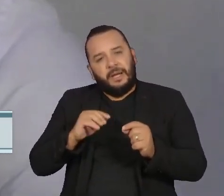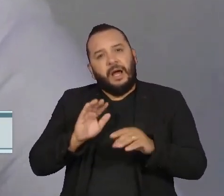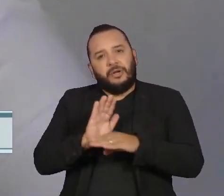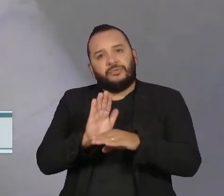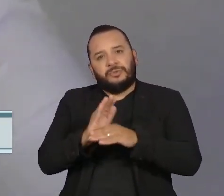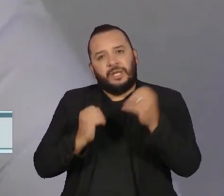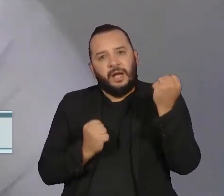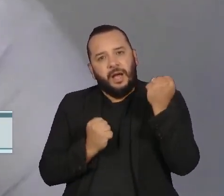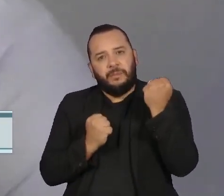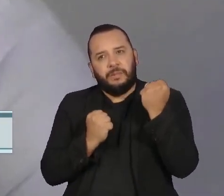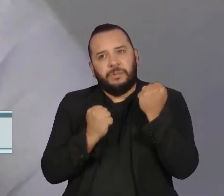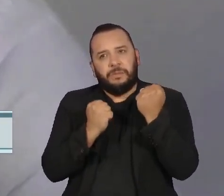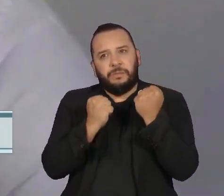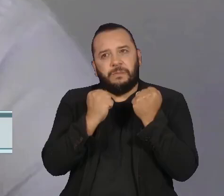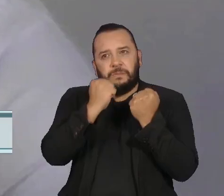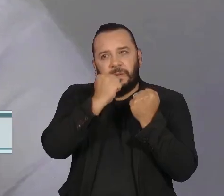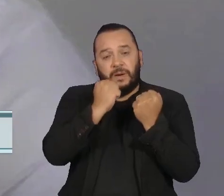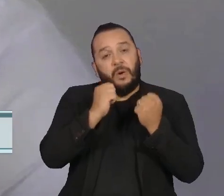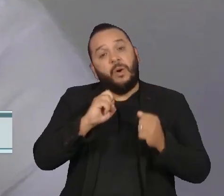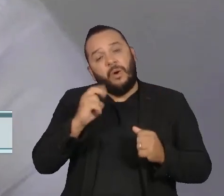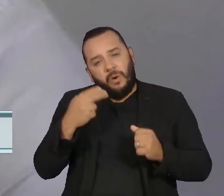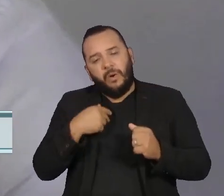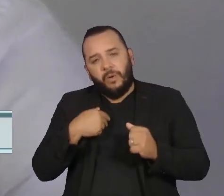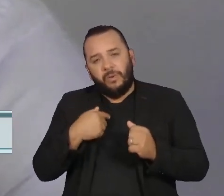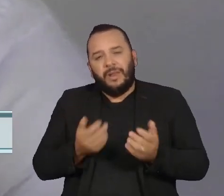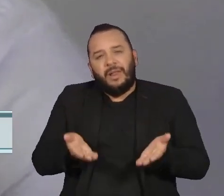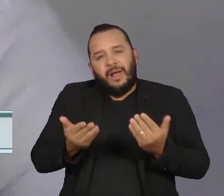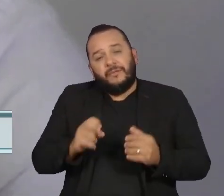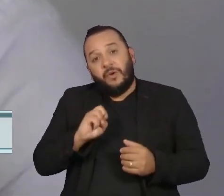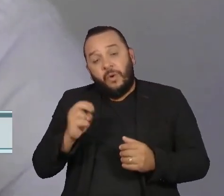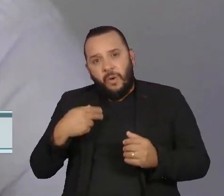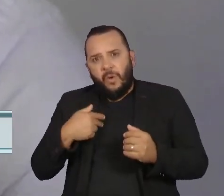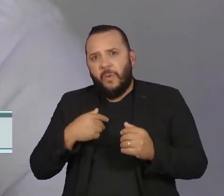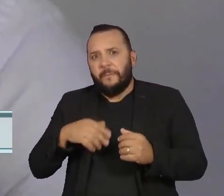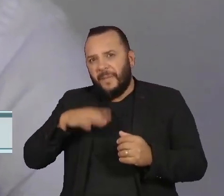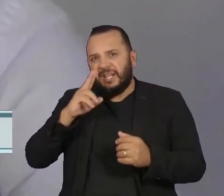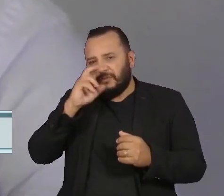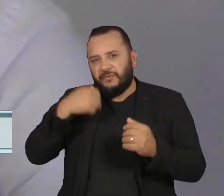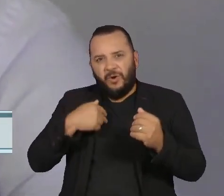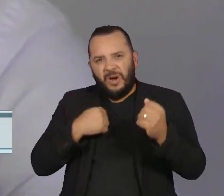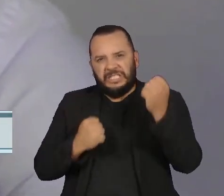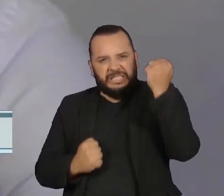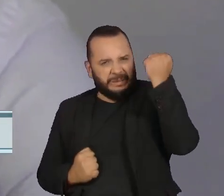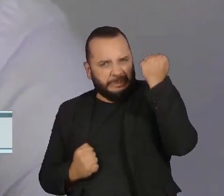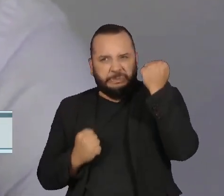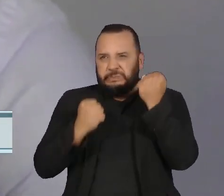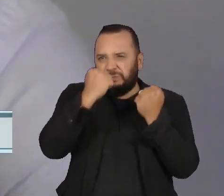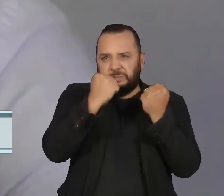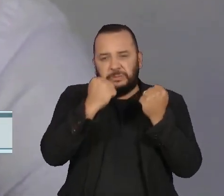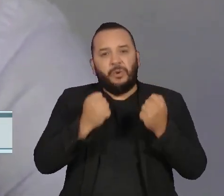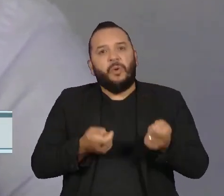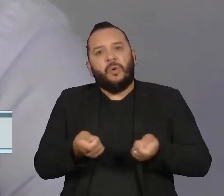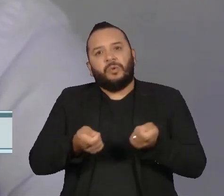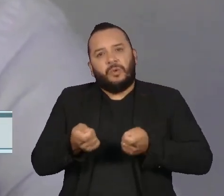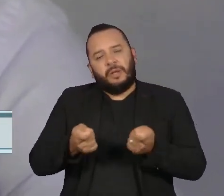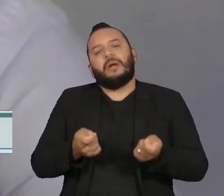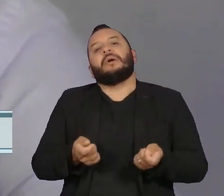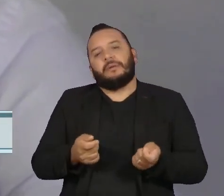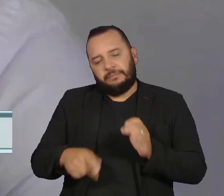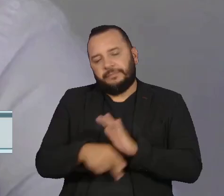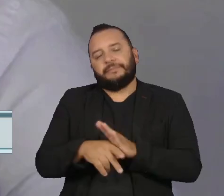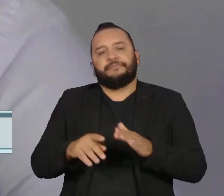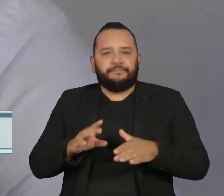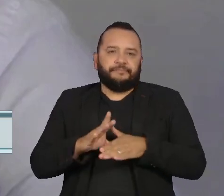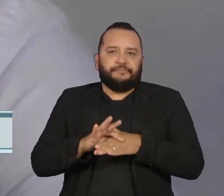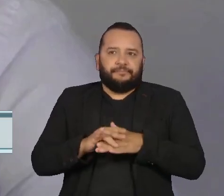né? E pode chegar a algumas imunossupressões um pouco mais, vamos dizer assim, agressivas, vamos dizer, para tentar fazer o controle total da doença. Mas